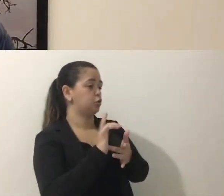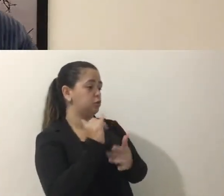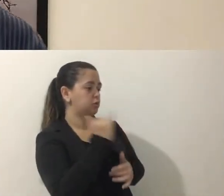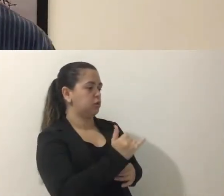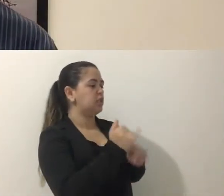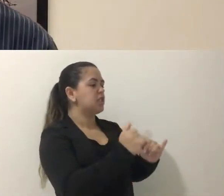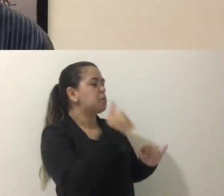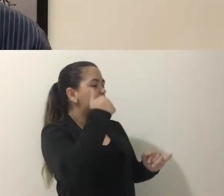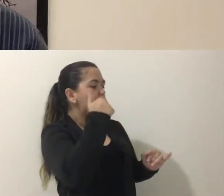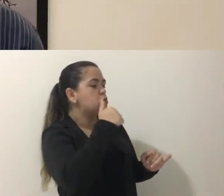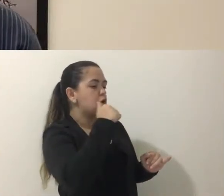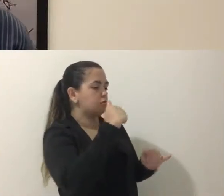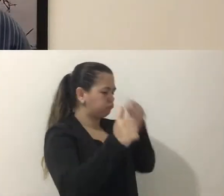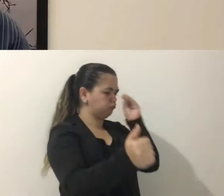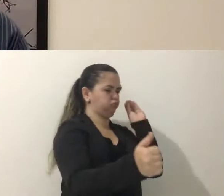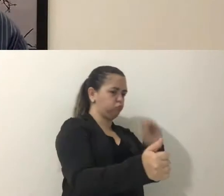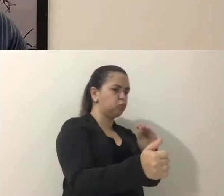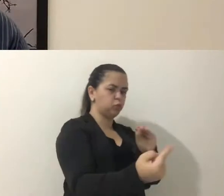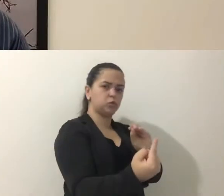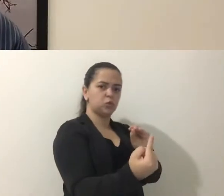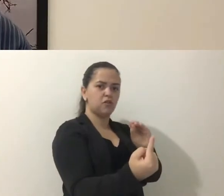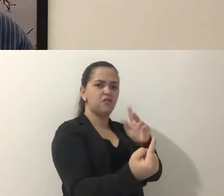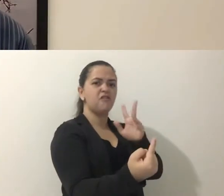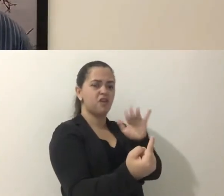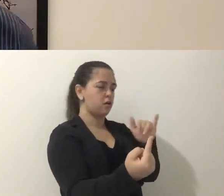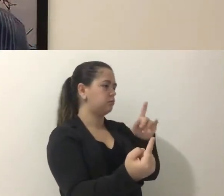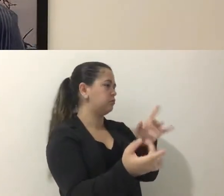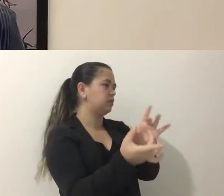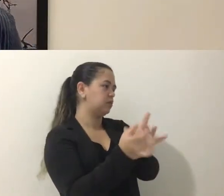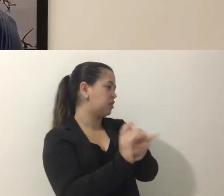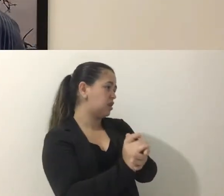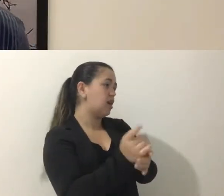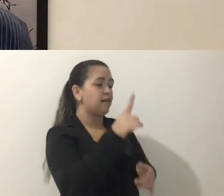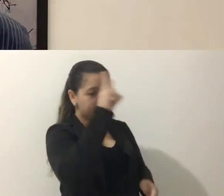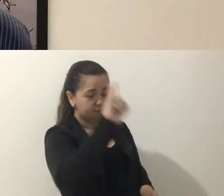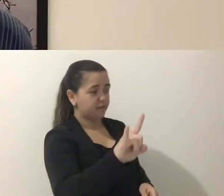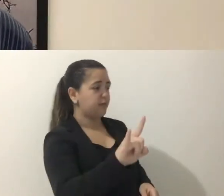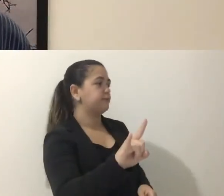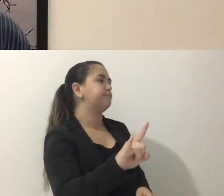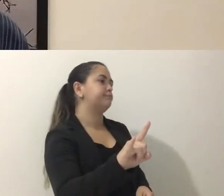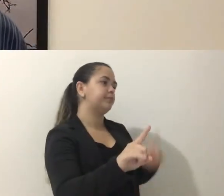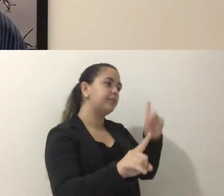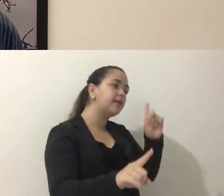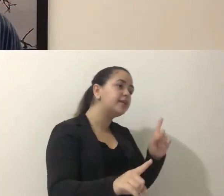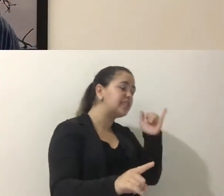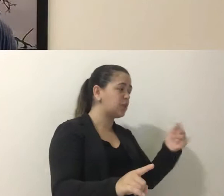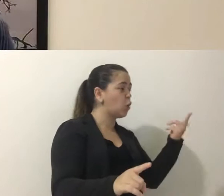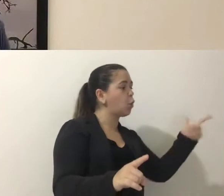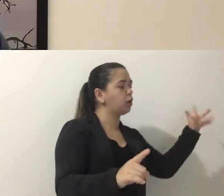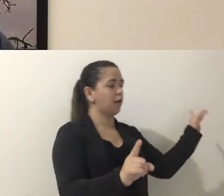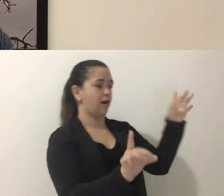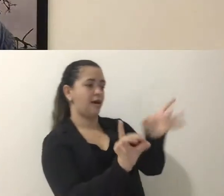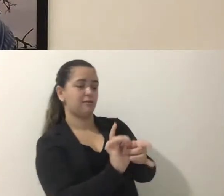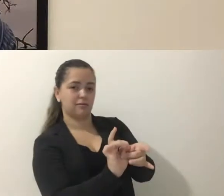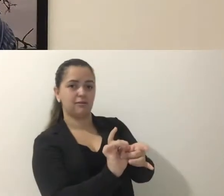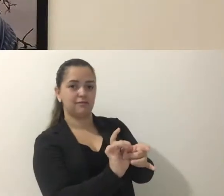sua mulher, exceto em caso de relações sexuais ilícitas, a expõe a se tornar adúltera. E aquele que casar com a repudiada